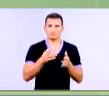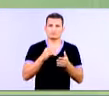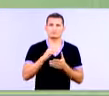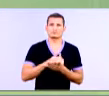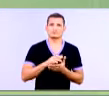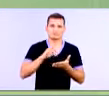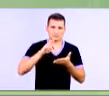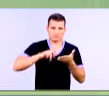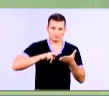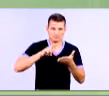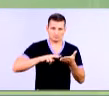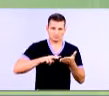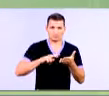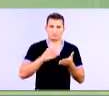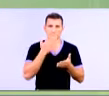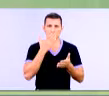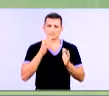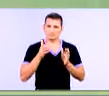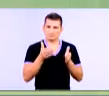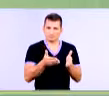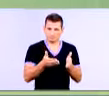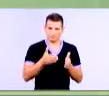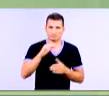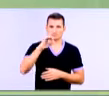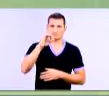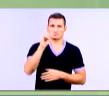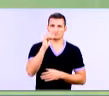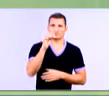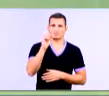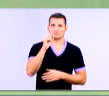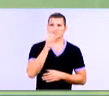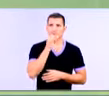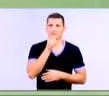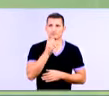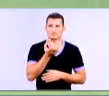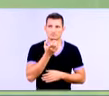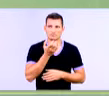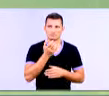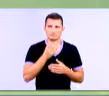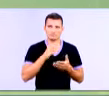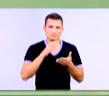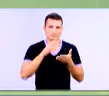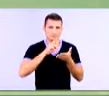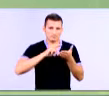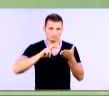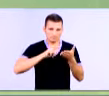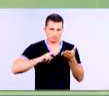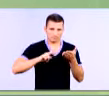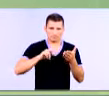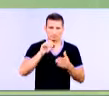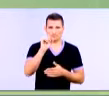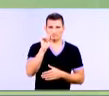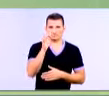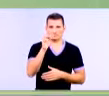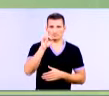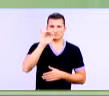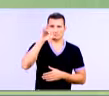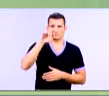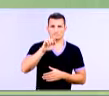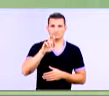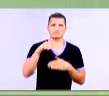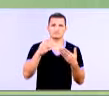específicos. Se eu quiser ler uma string, eu vou fazer o seguinte, eu vou usar o seguinte